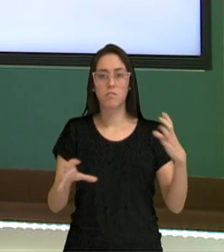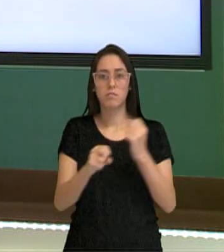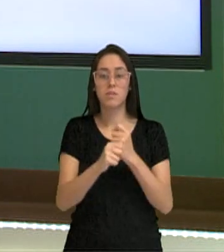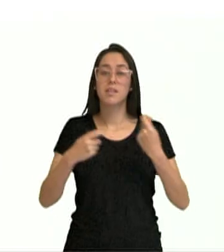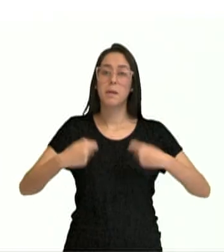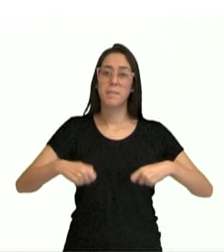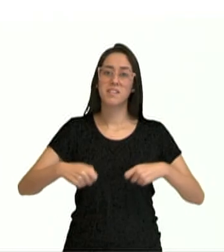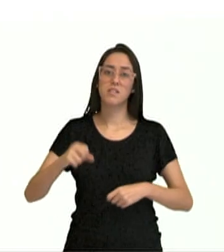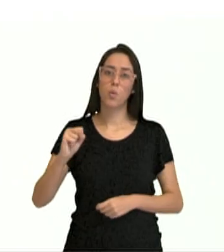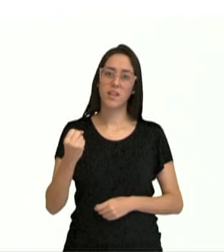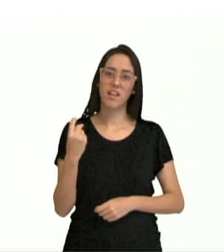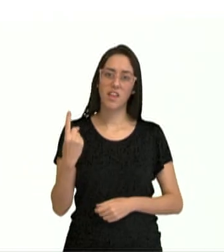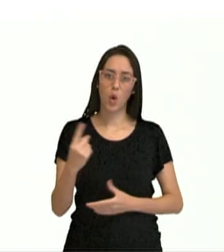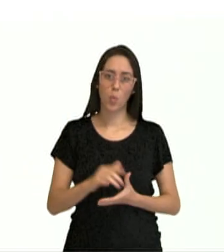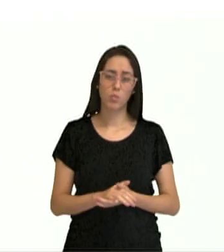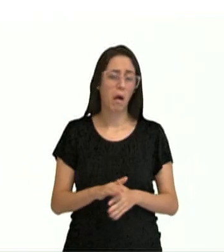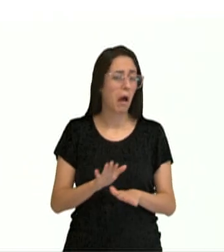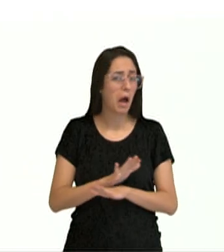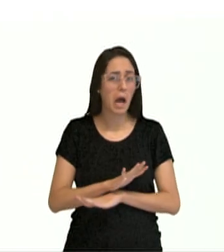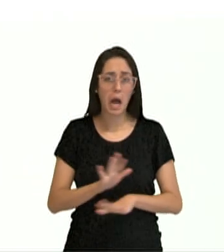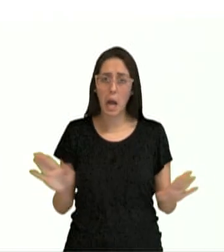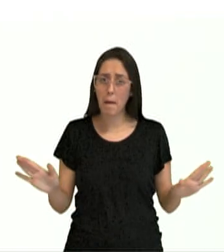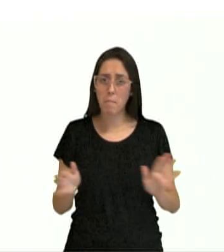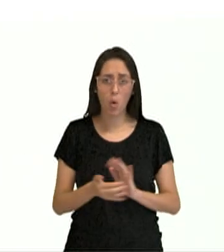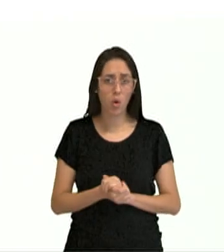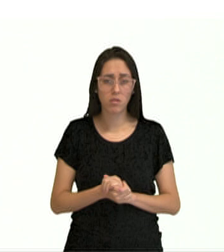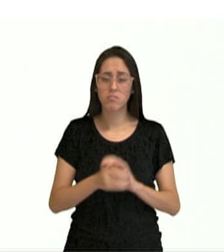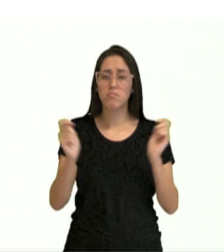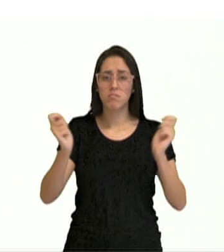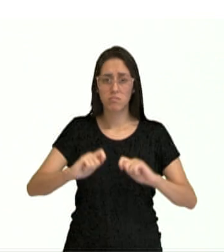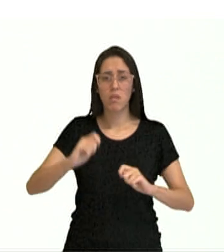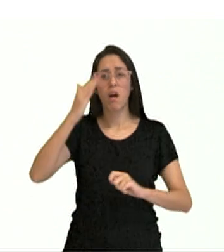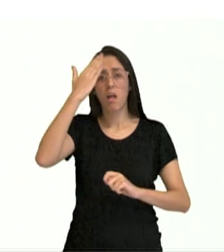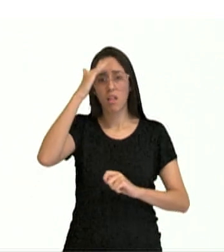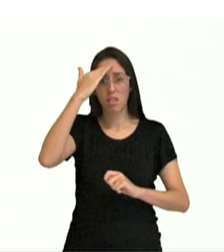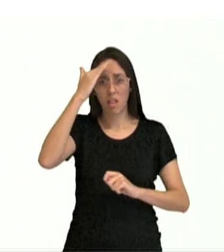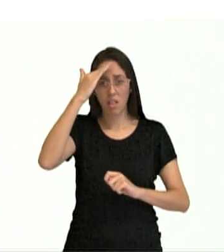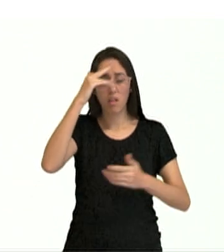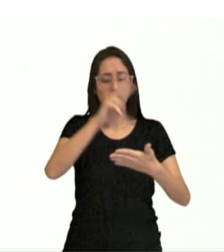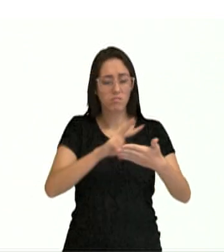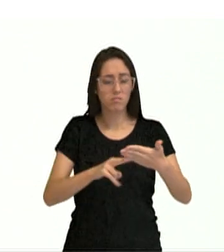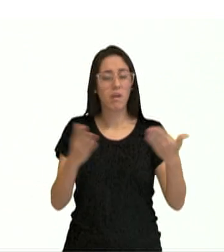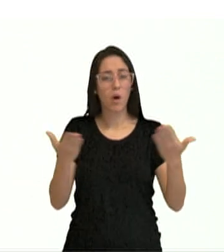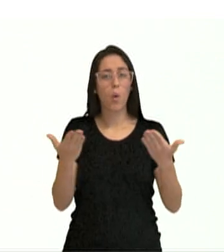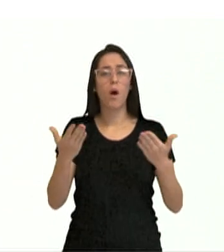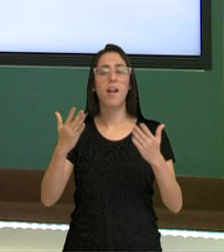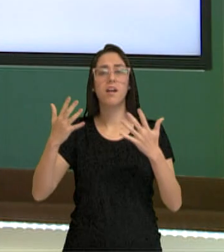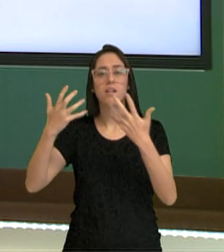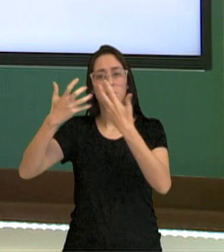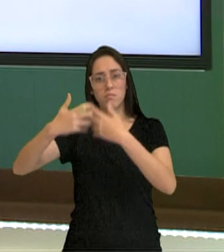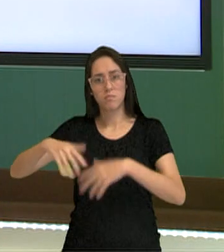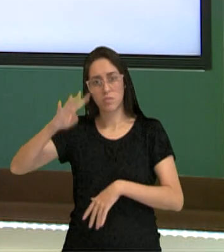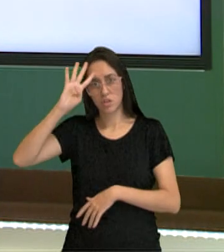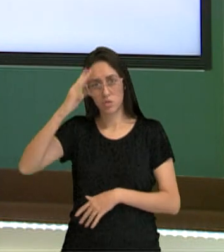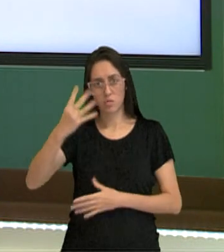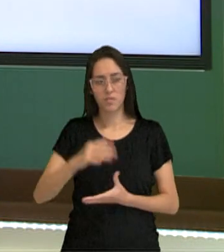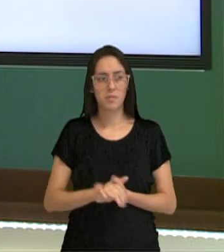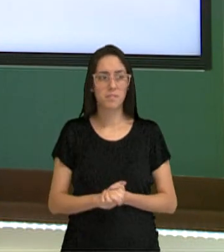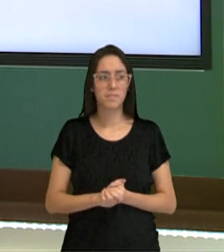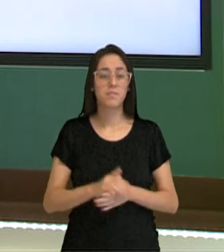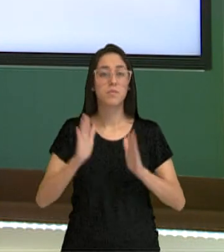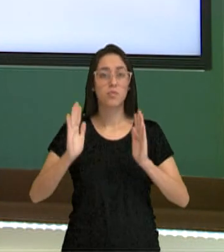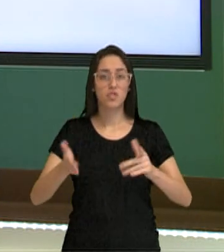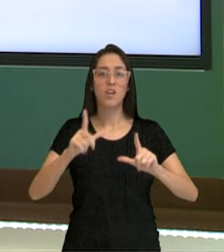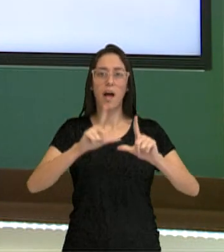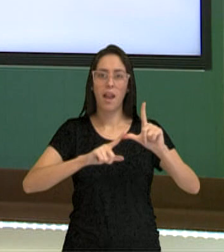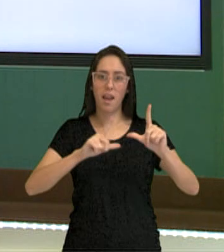81. Acabou o problema da interpretação. Agora, resolução da equação do primeiro grau. As letras já estão para um